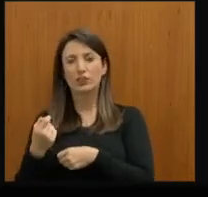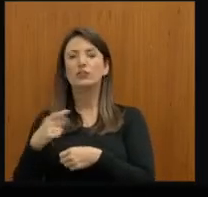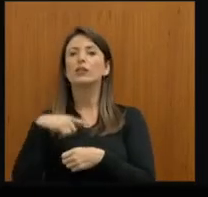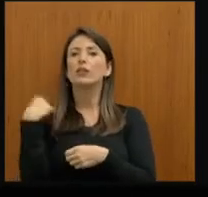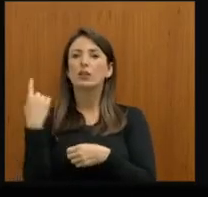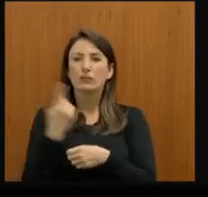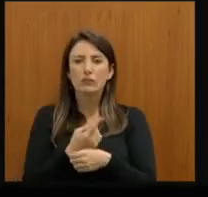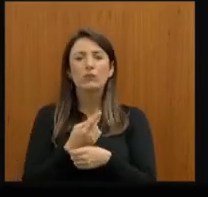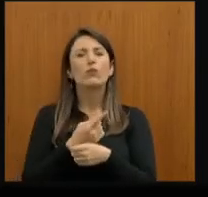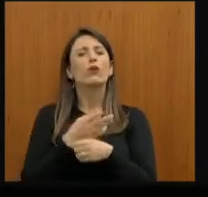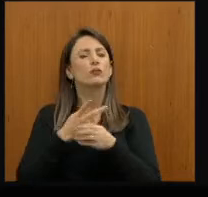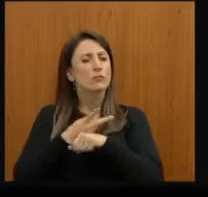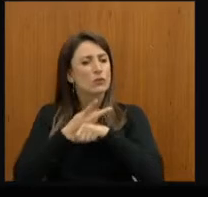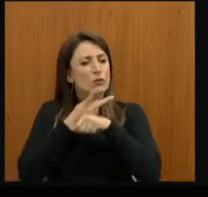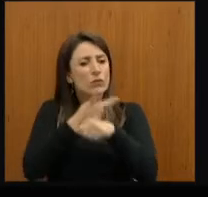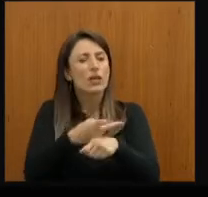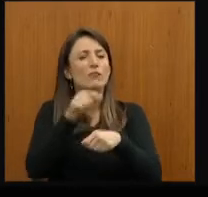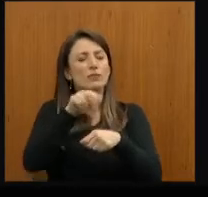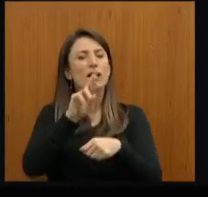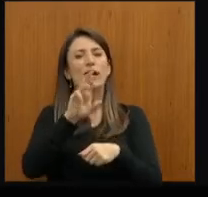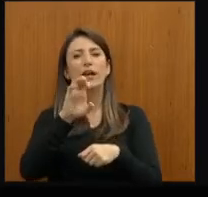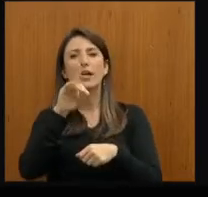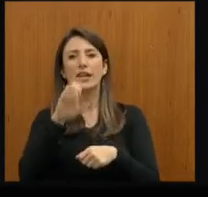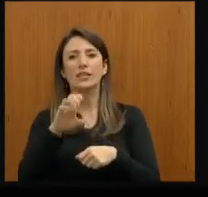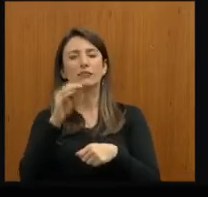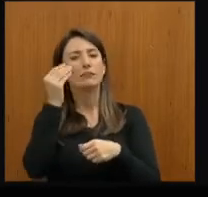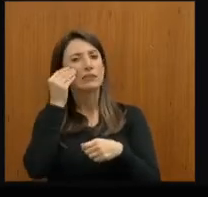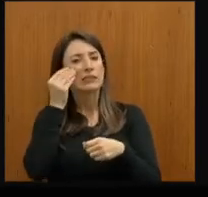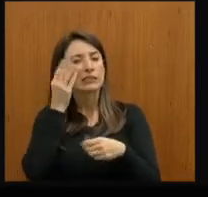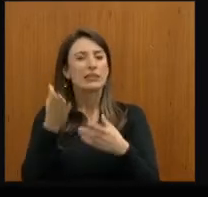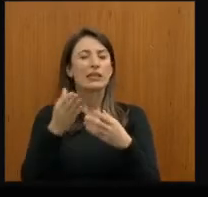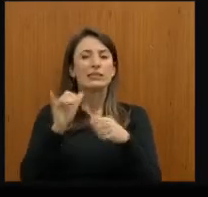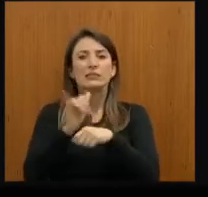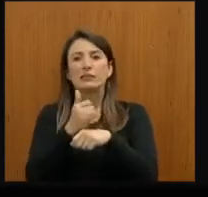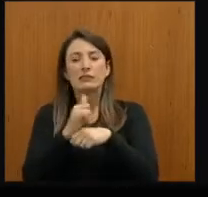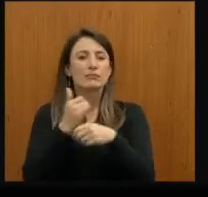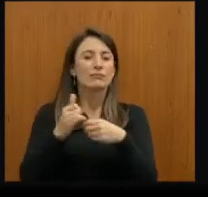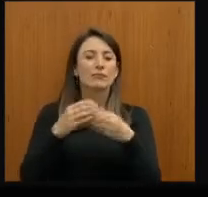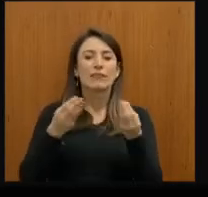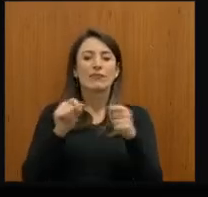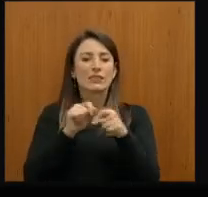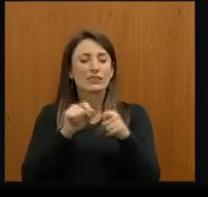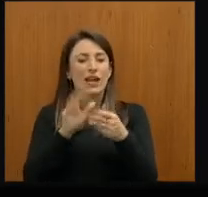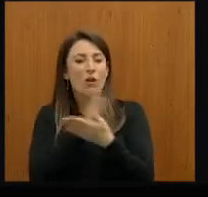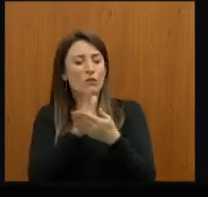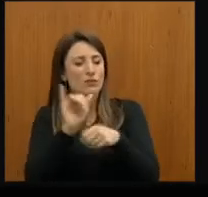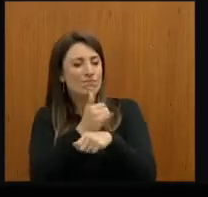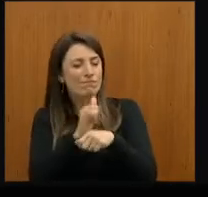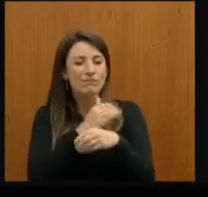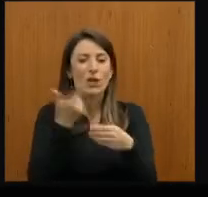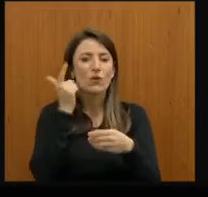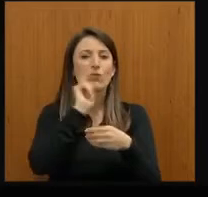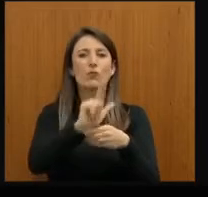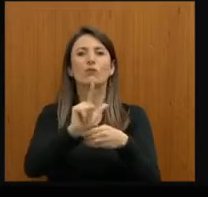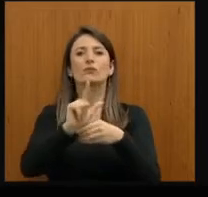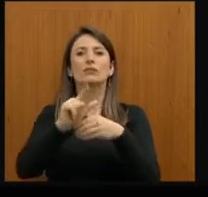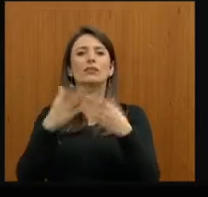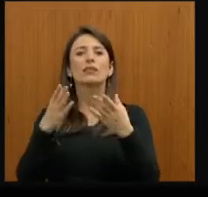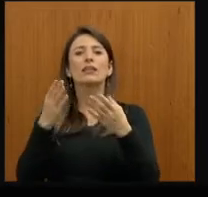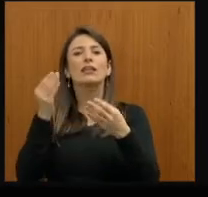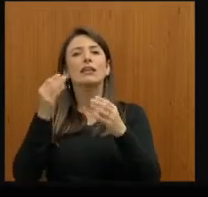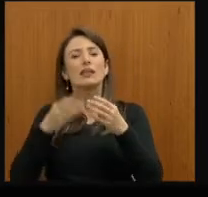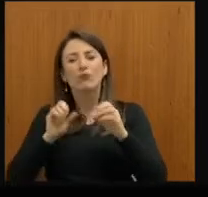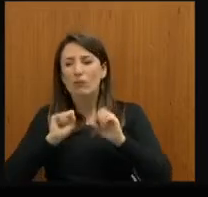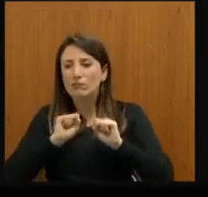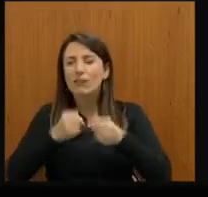e aplicamos a conseguir né para adoção de medidas processuais para resguardar os direitos das mulheres no pulso da